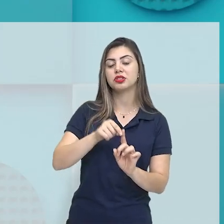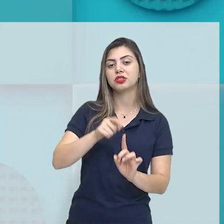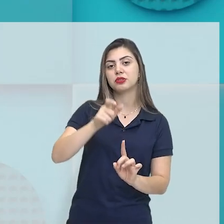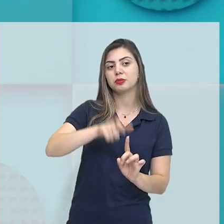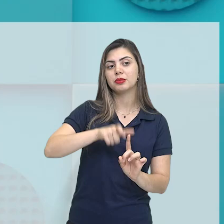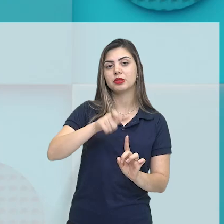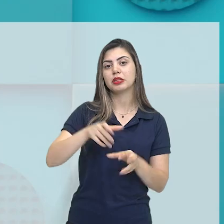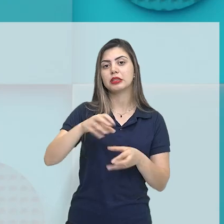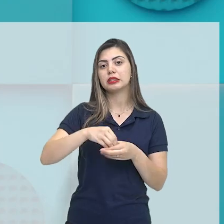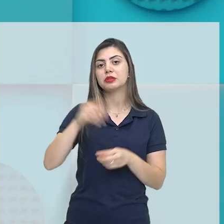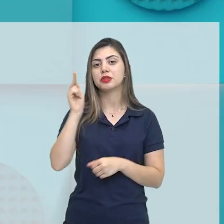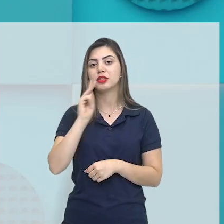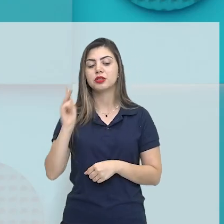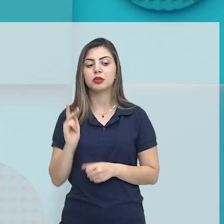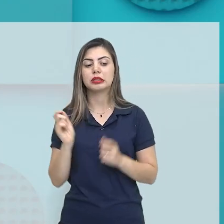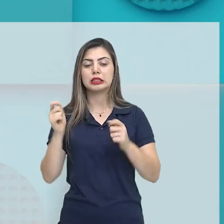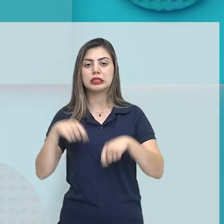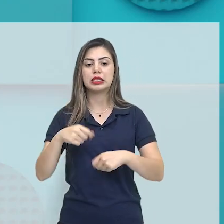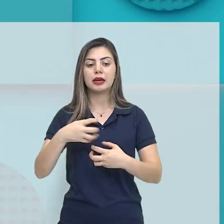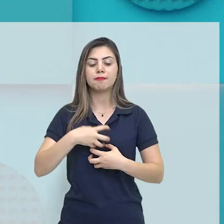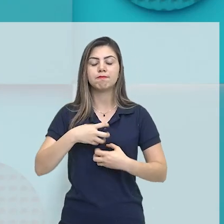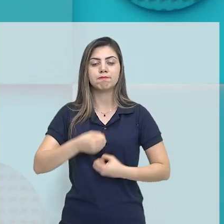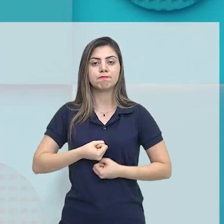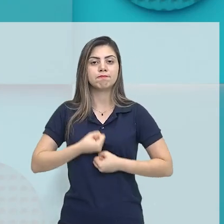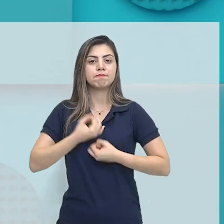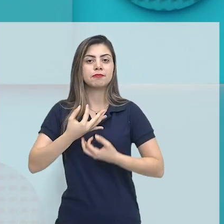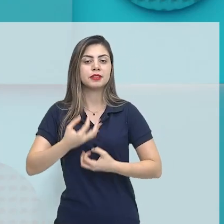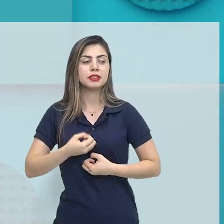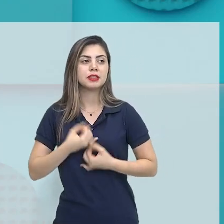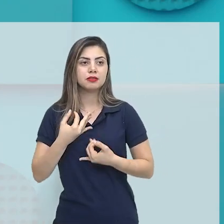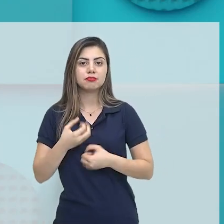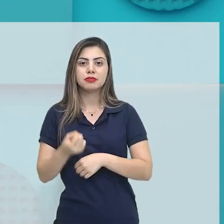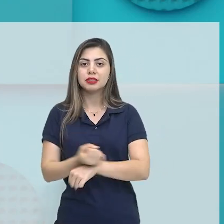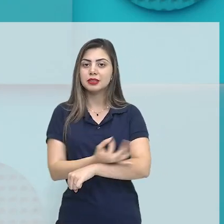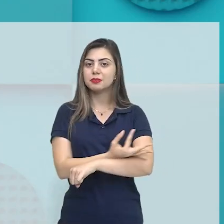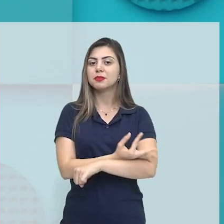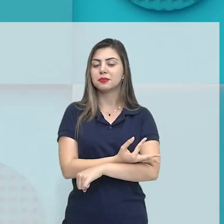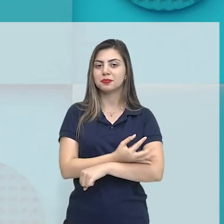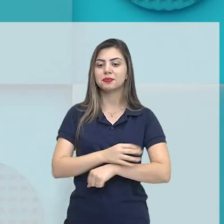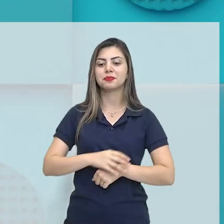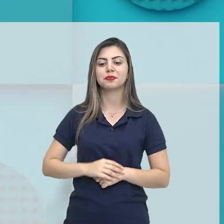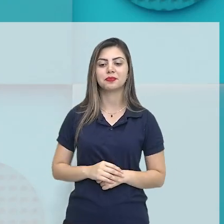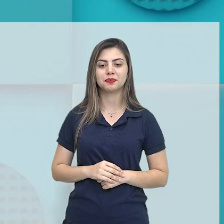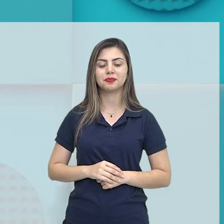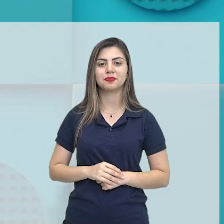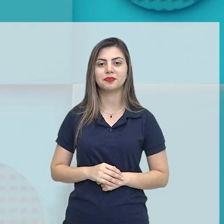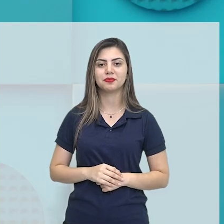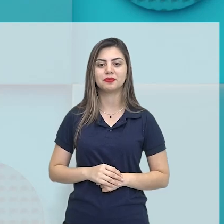trazer essa emoção para o seu receptor ou o seu leitor.